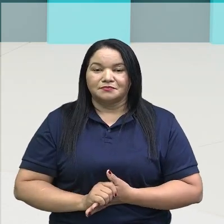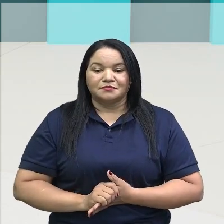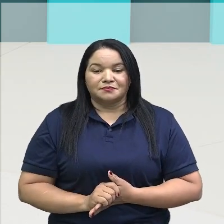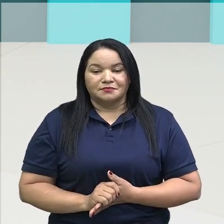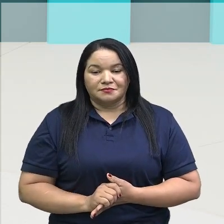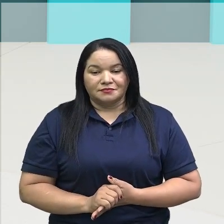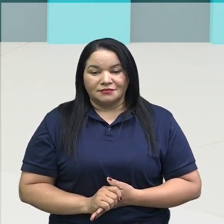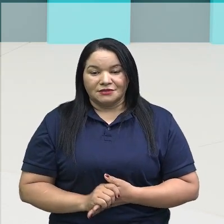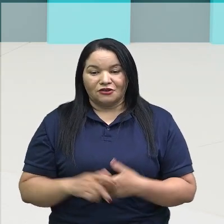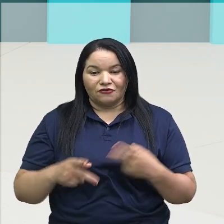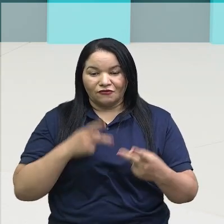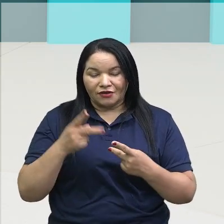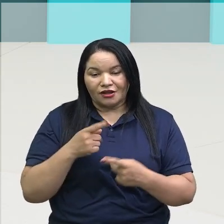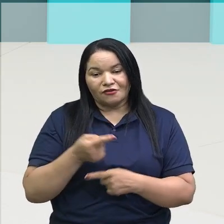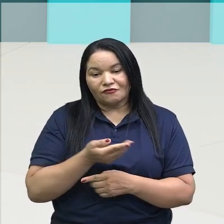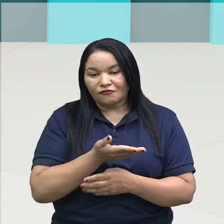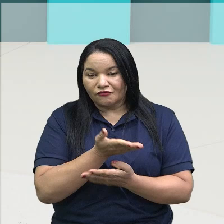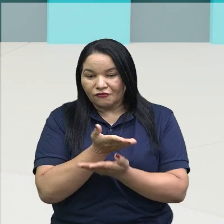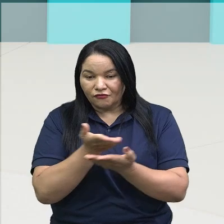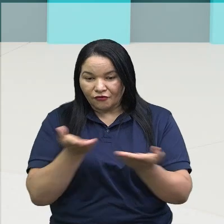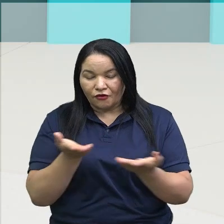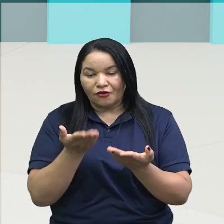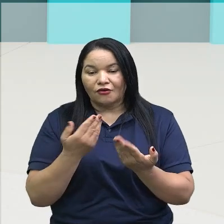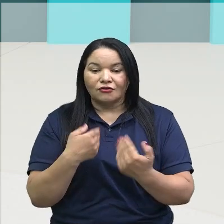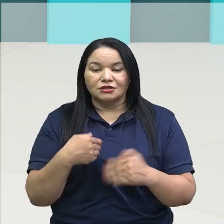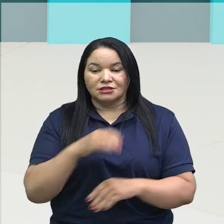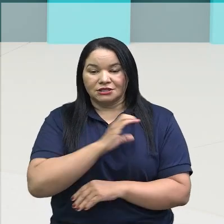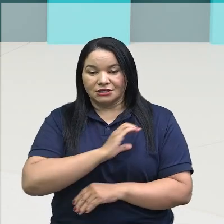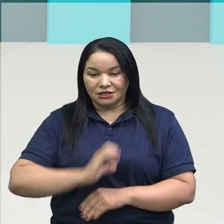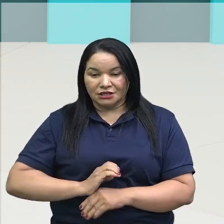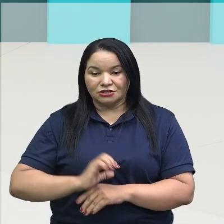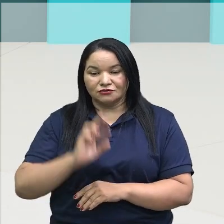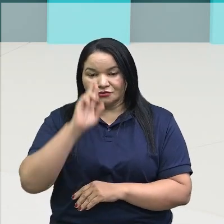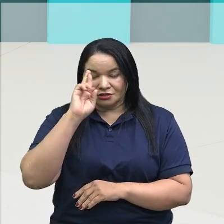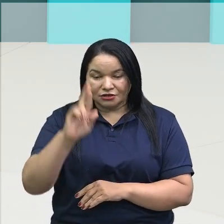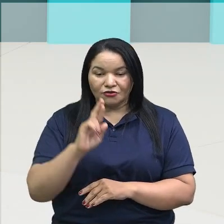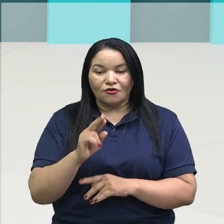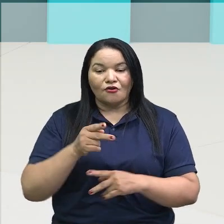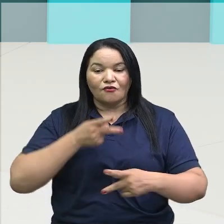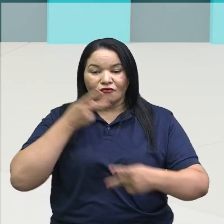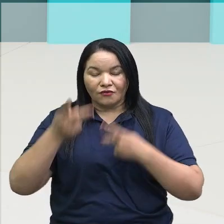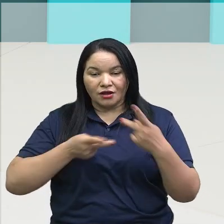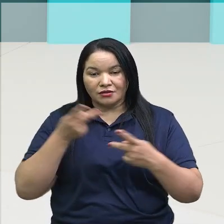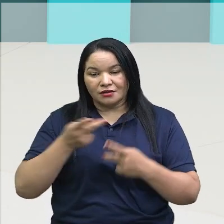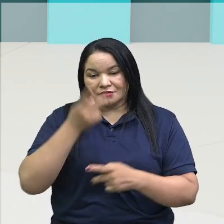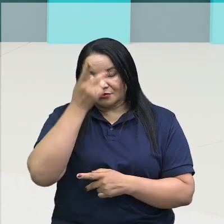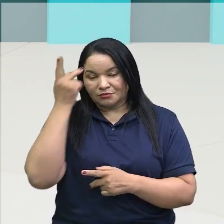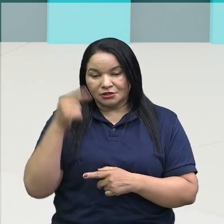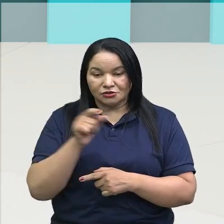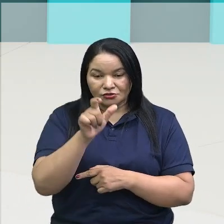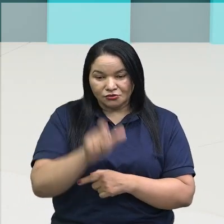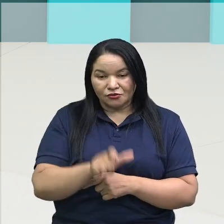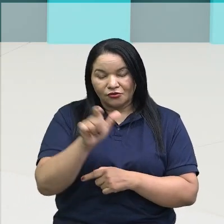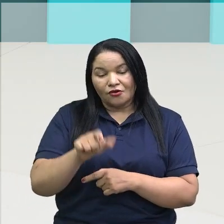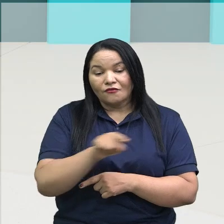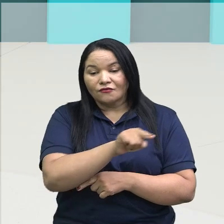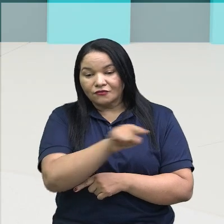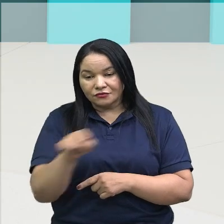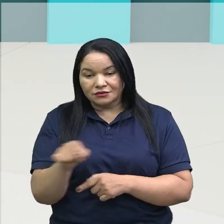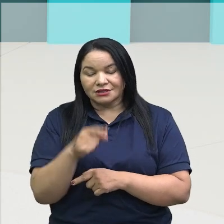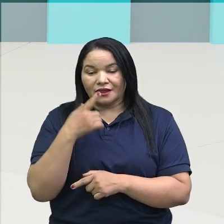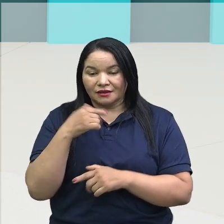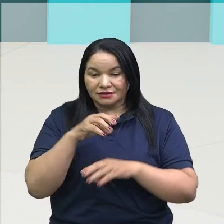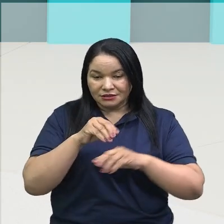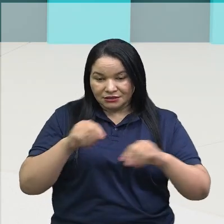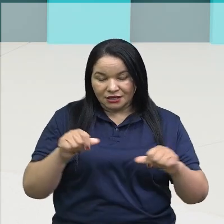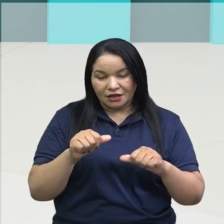Antônio. Vós, diz Cristo, Senhor nosso, falando com os pregadores, sois o sal da